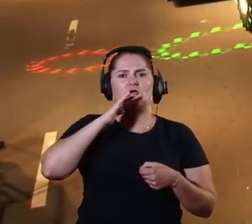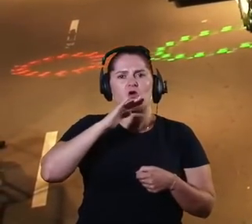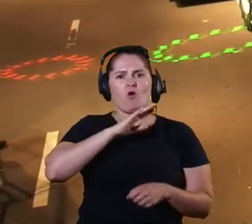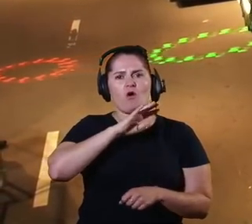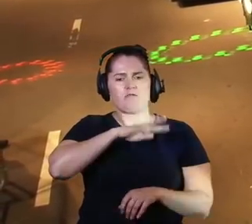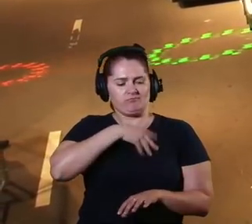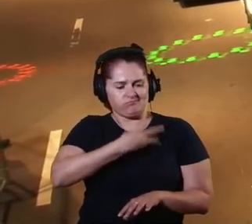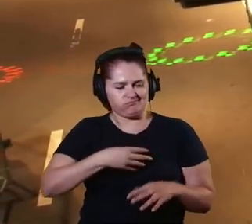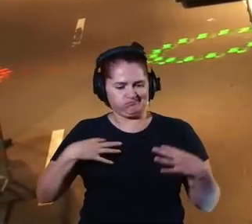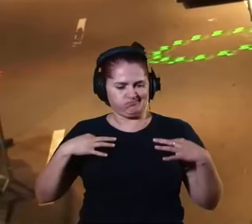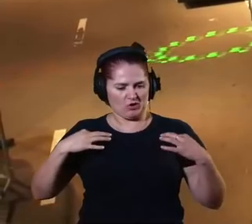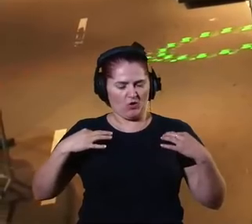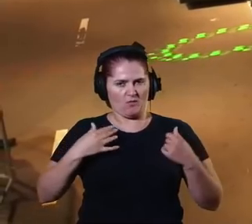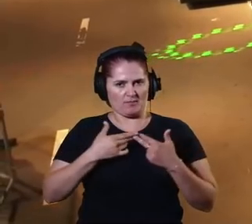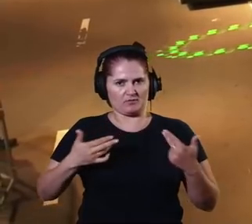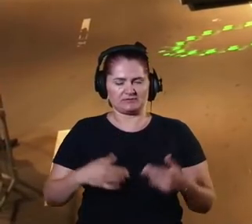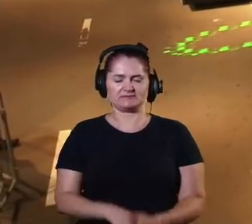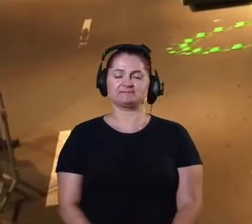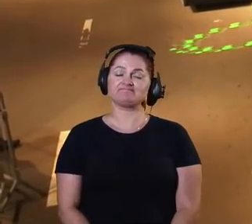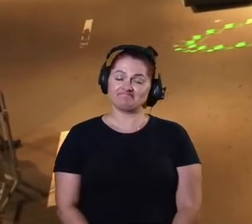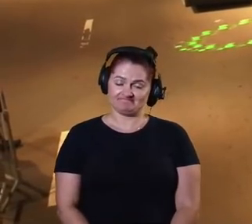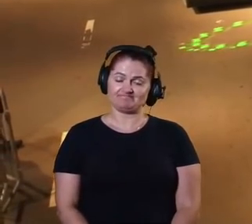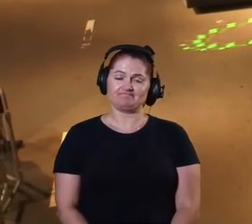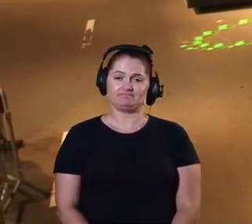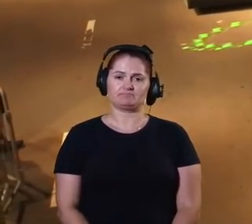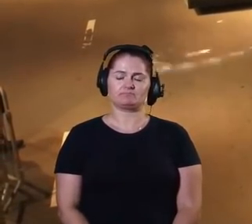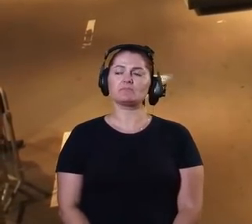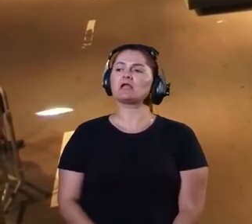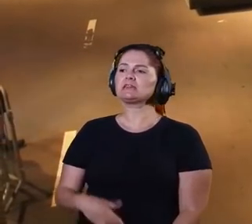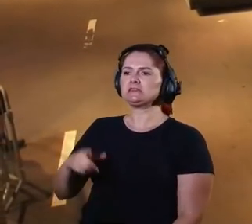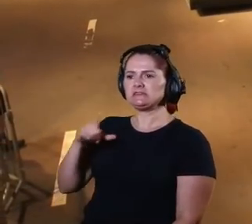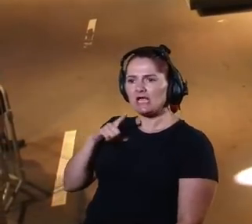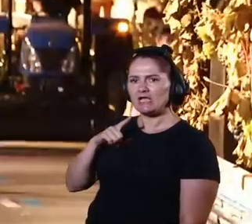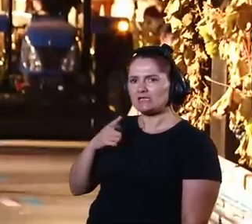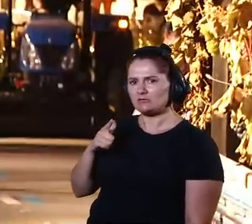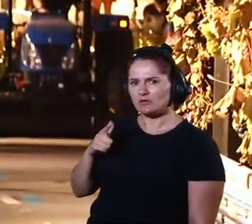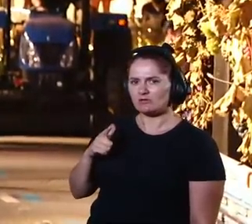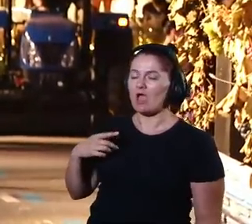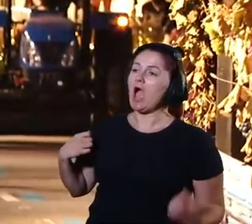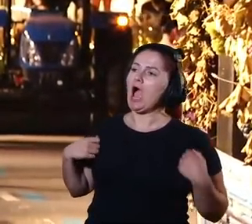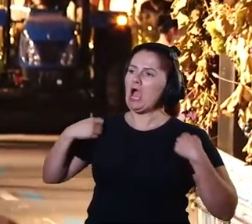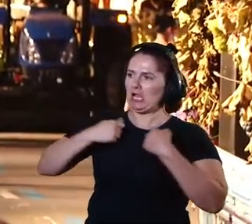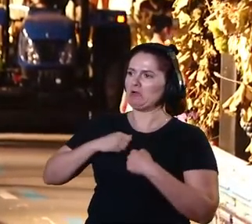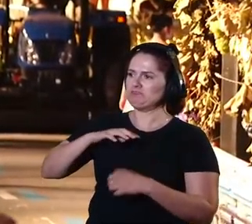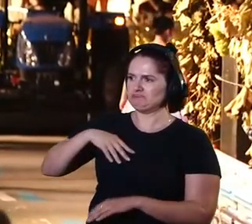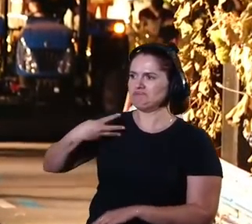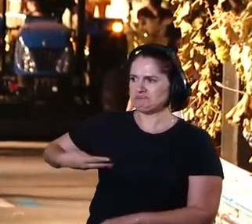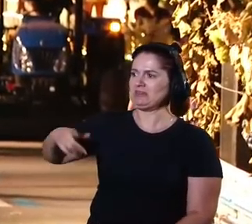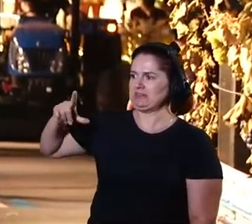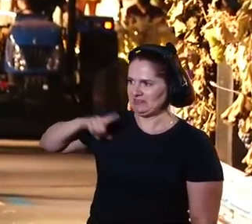quadrangulares, né? E aí, Zé? Bom, você tinha ou não tinha? Não, eu tenho uma camisa xadrez.